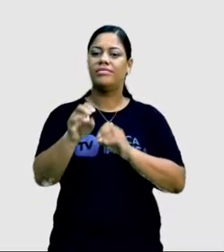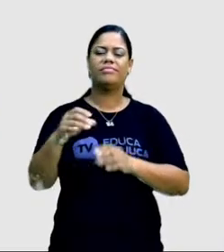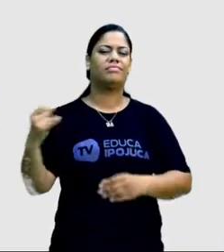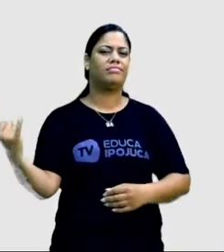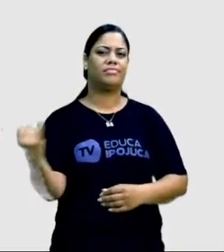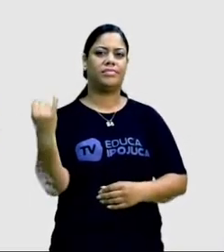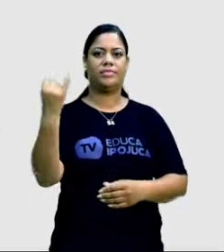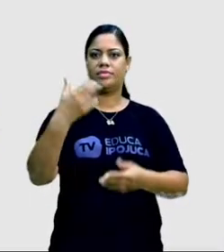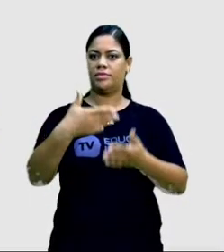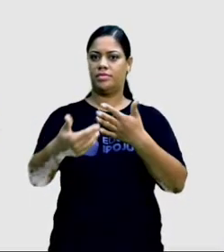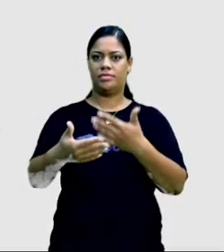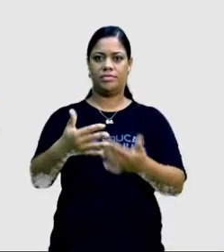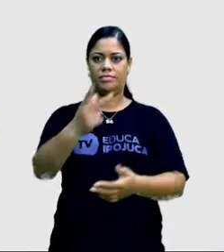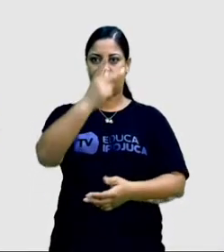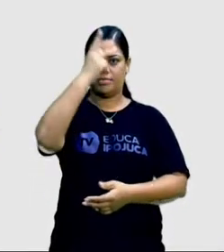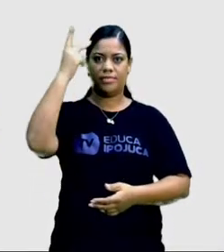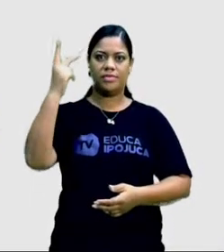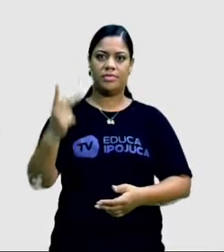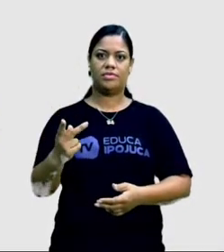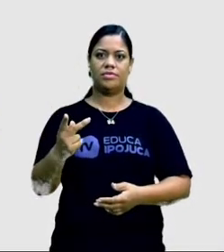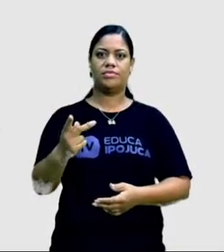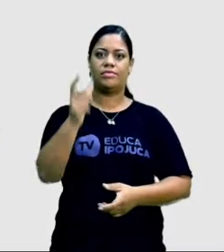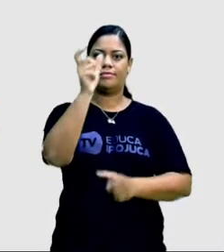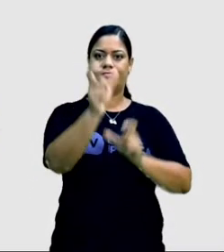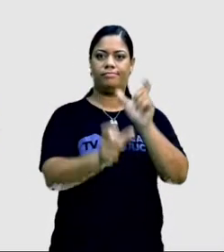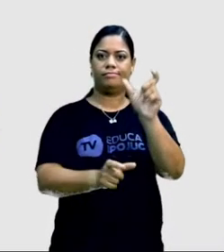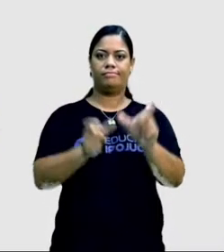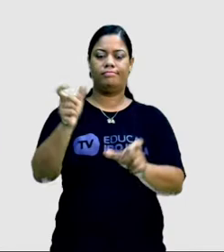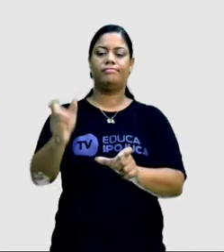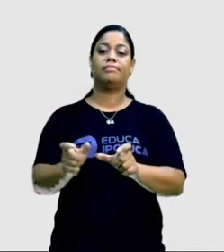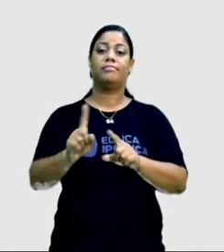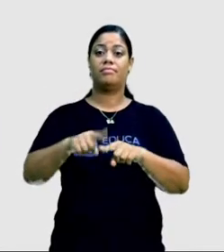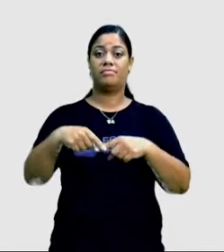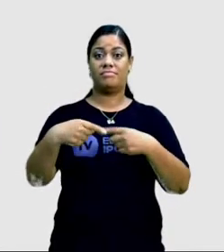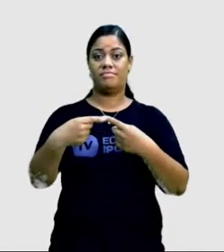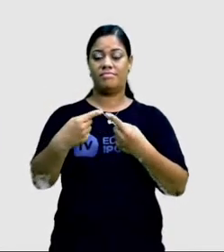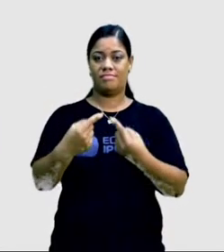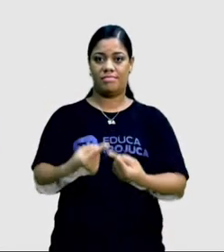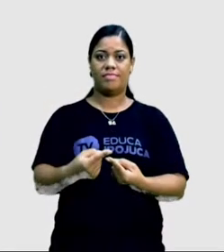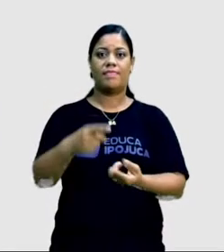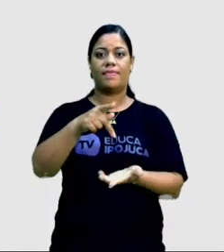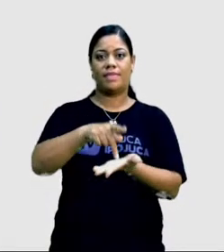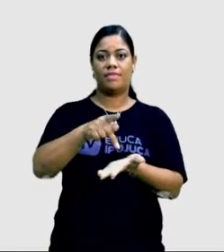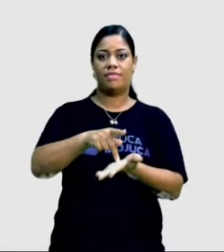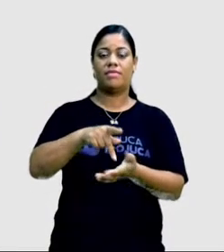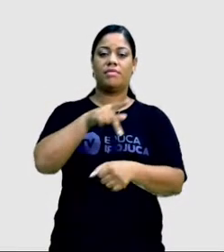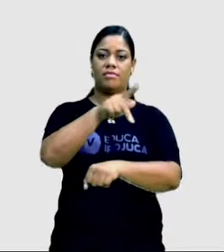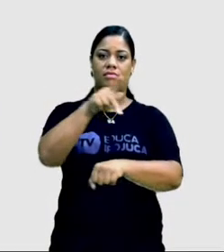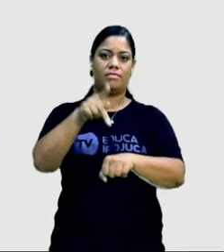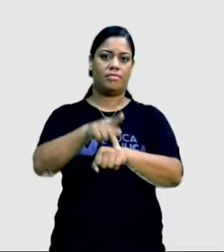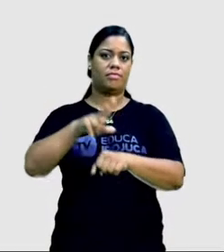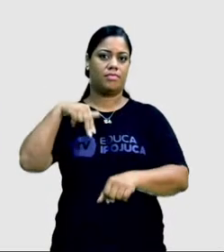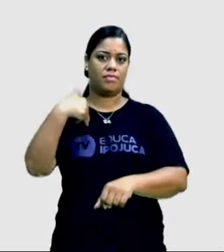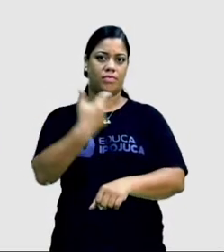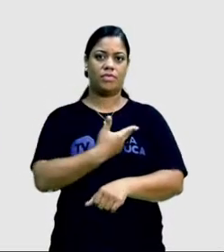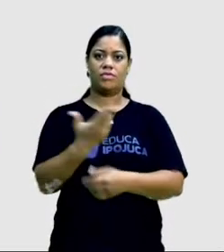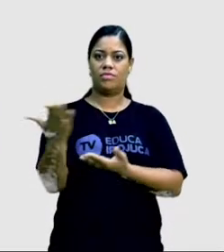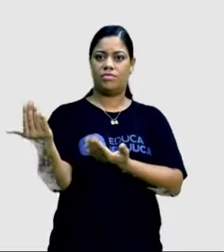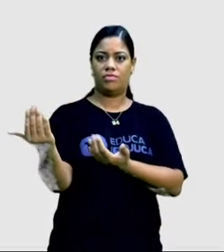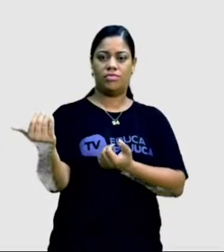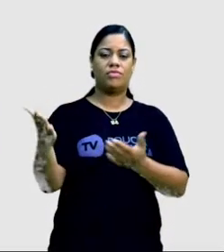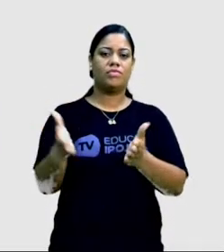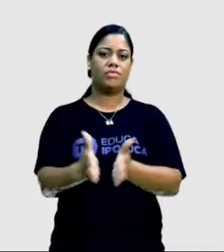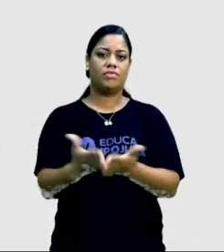fundamental para qualquer indivíduo se tornar um cidadão. Mas é a realidade que no nosso país, muitos jovens